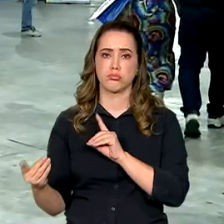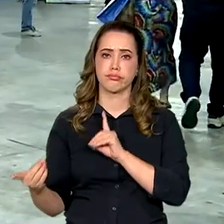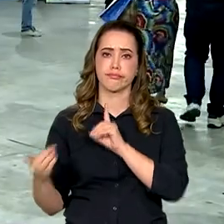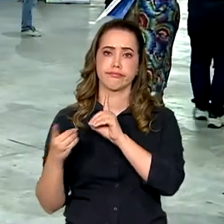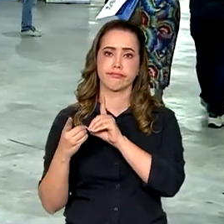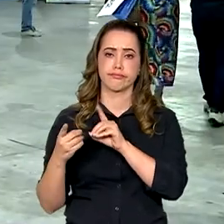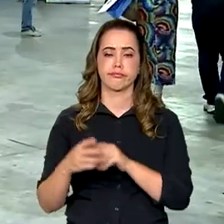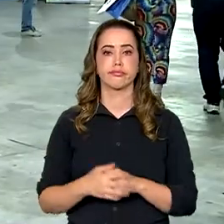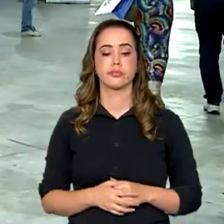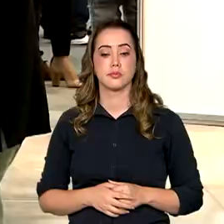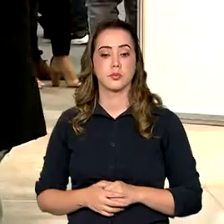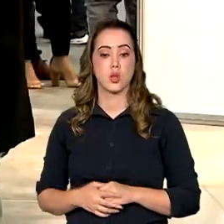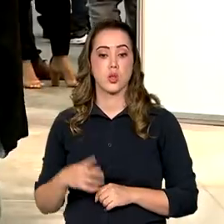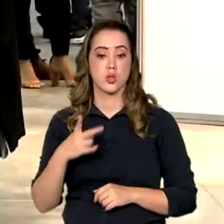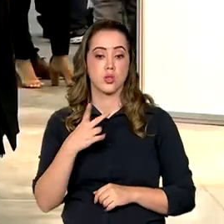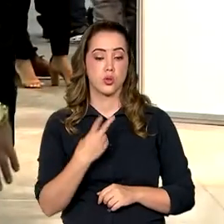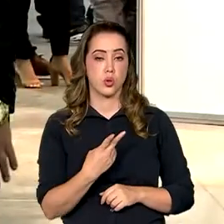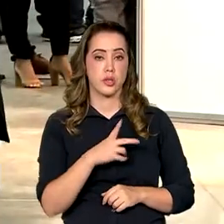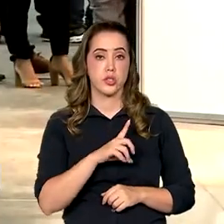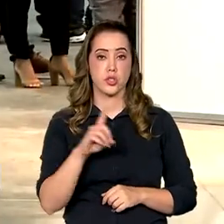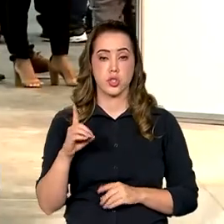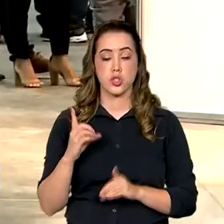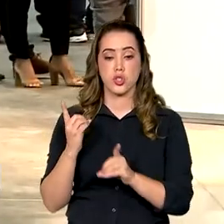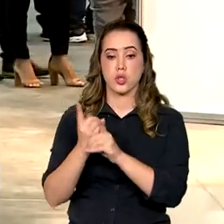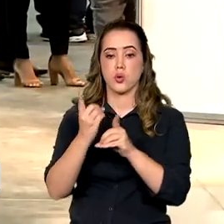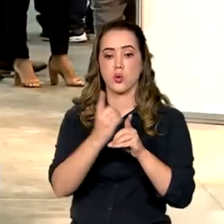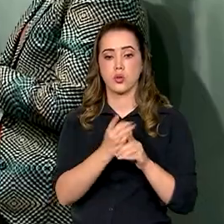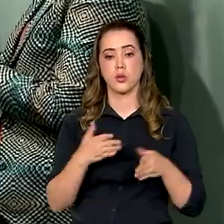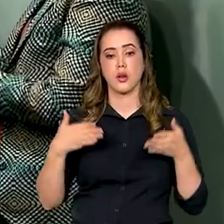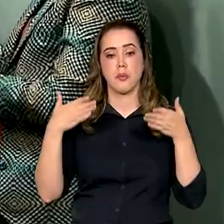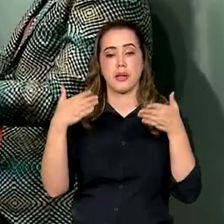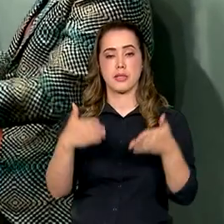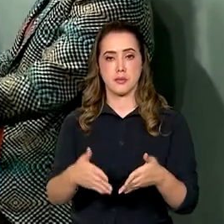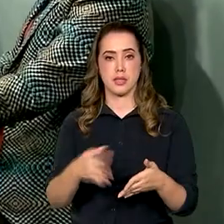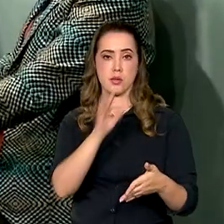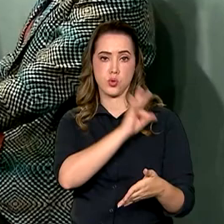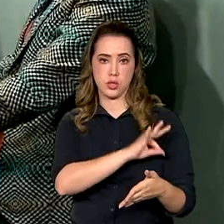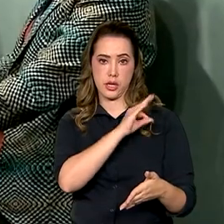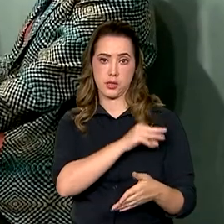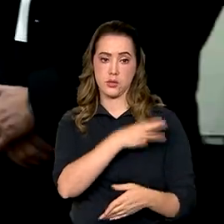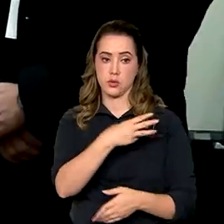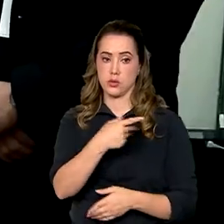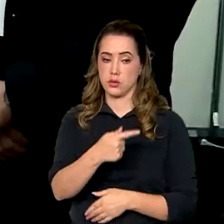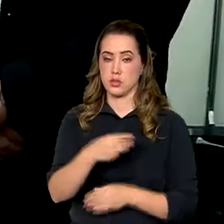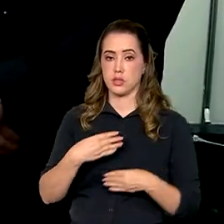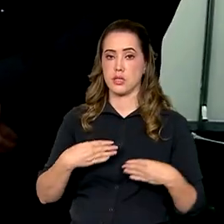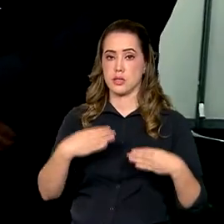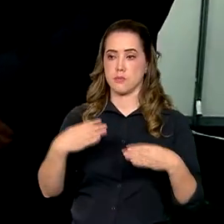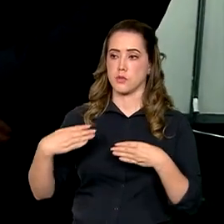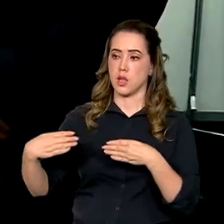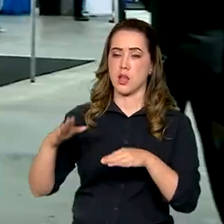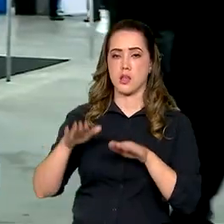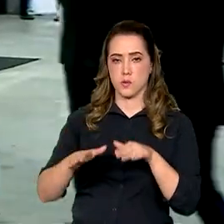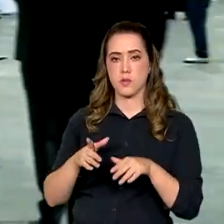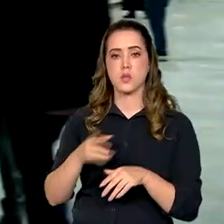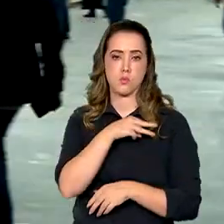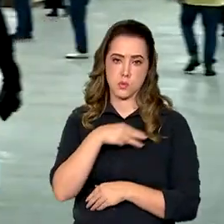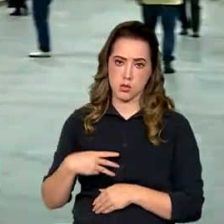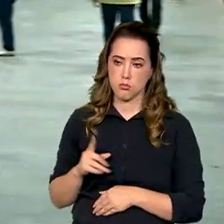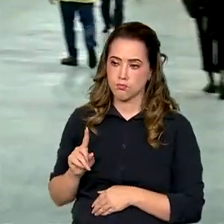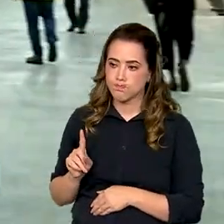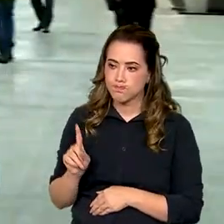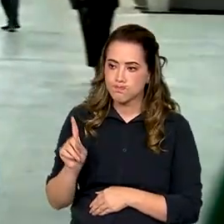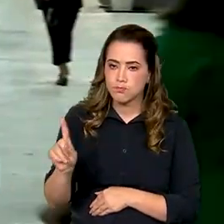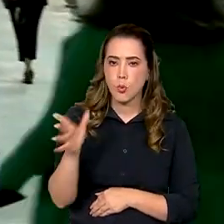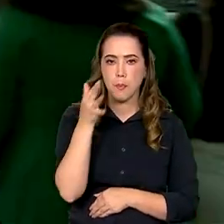Foram dois dias de encontro com a participação de técnicos dos 37 ministérios e de alguns ministros. O objetivo